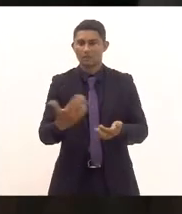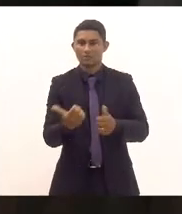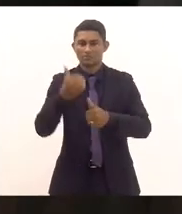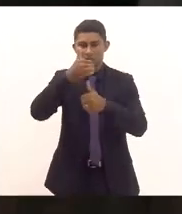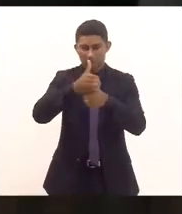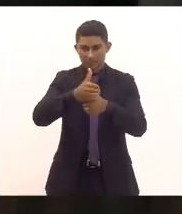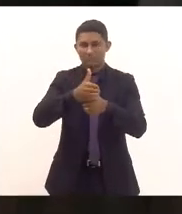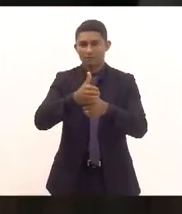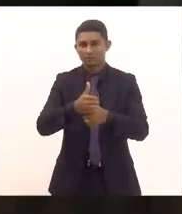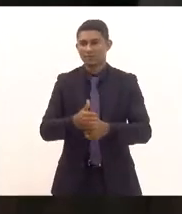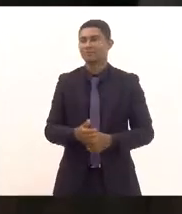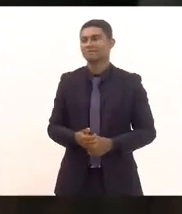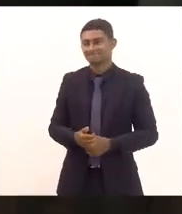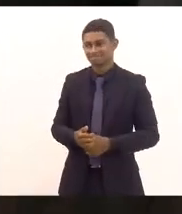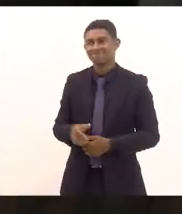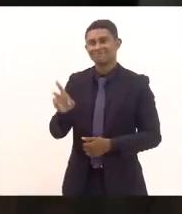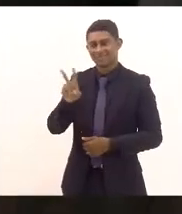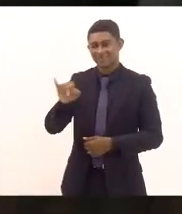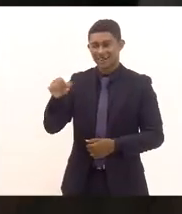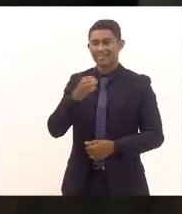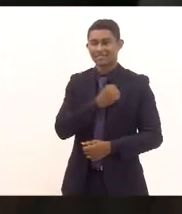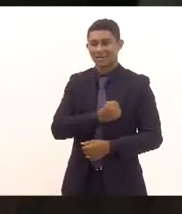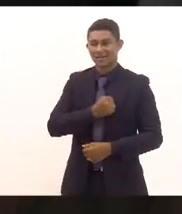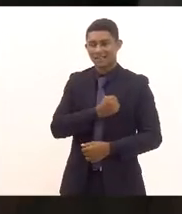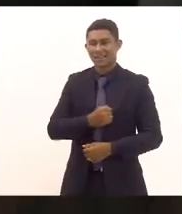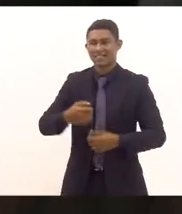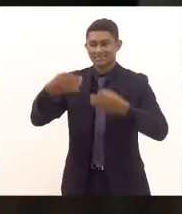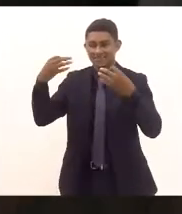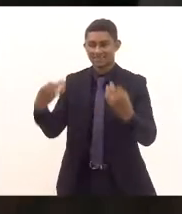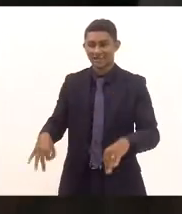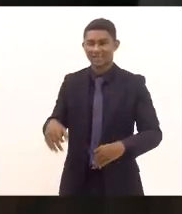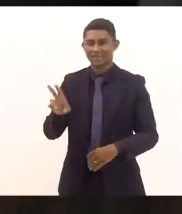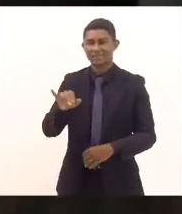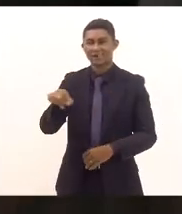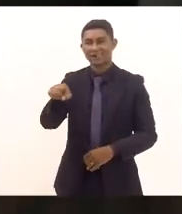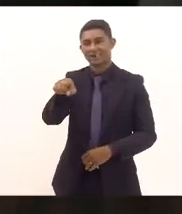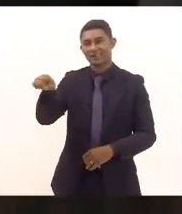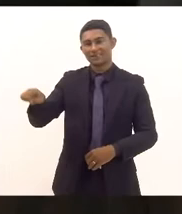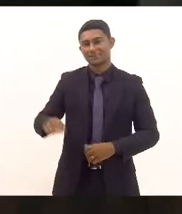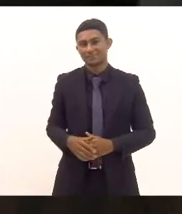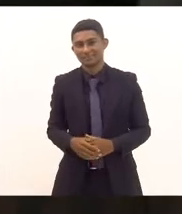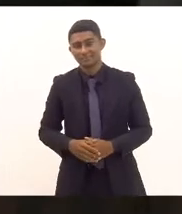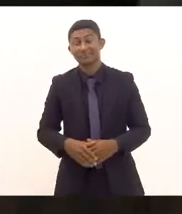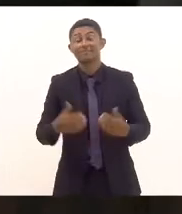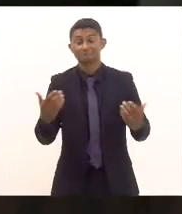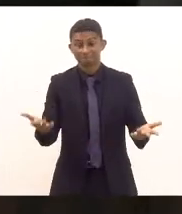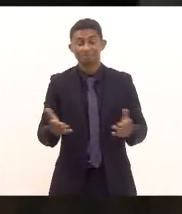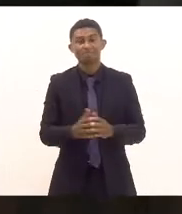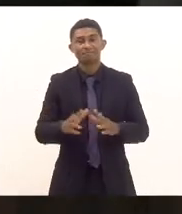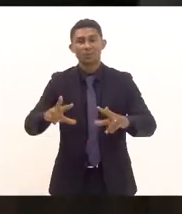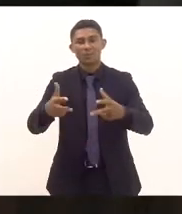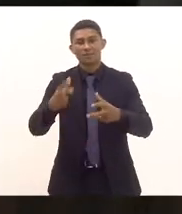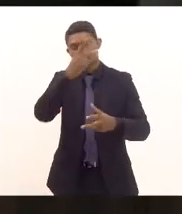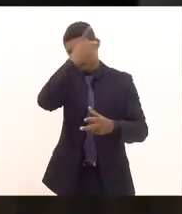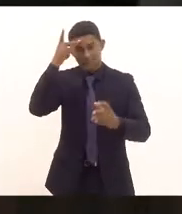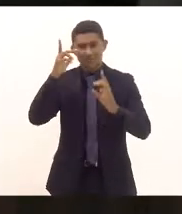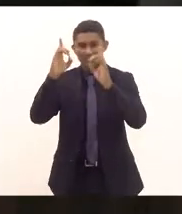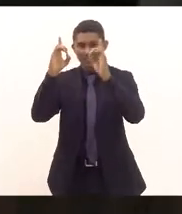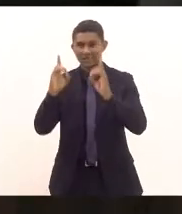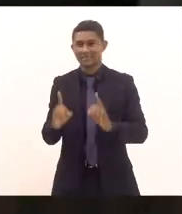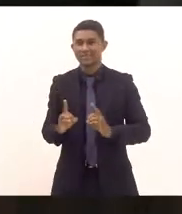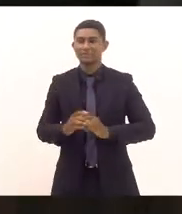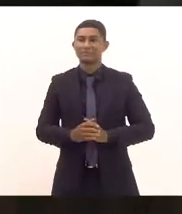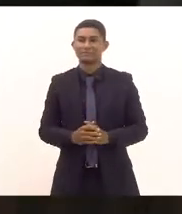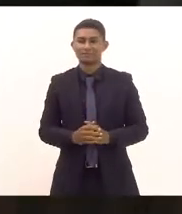e vai se sentir saudade não sentir saudade ela Comissão da pessoa com deficiência